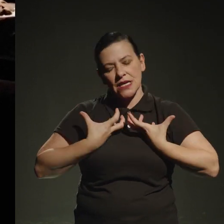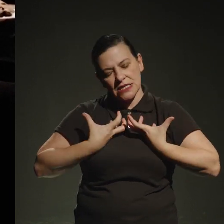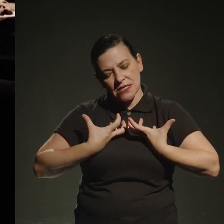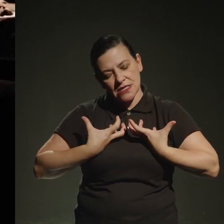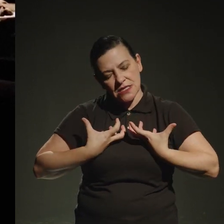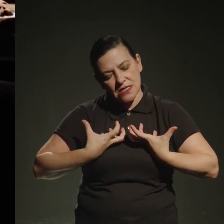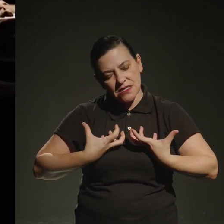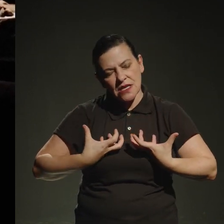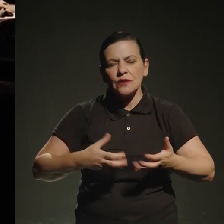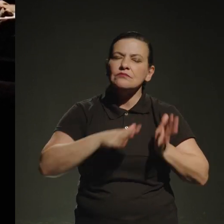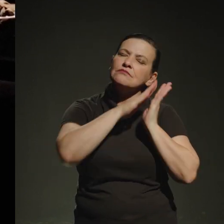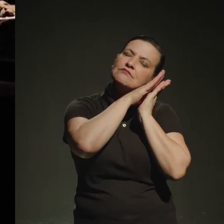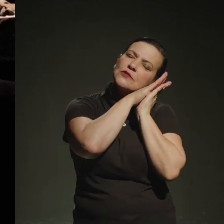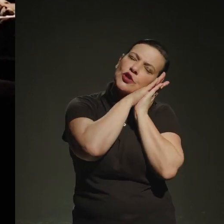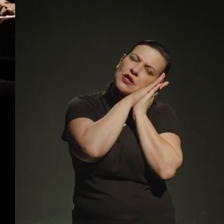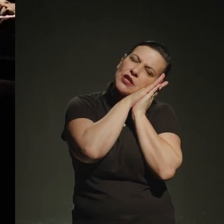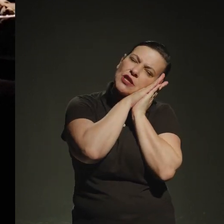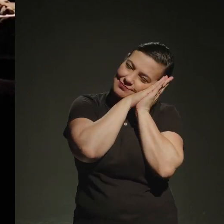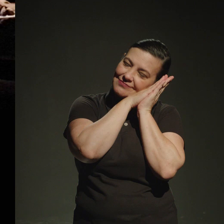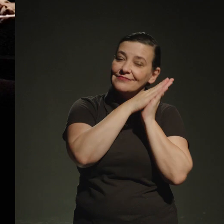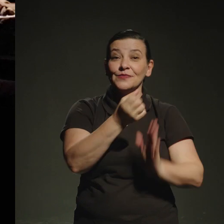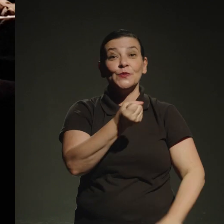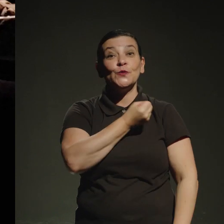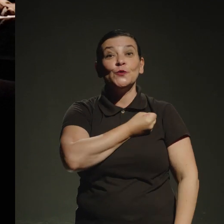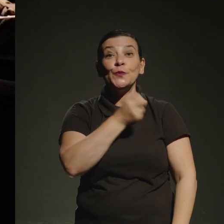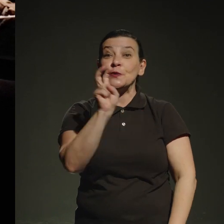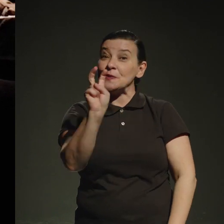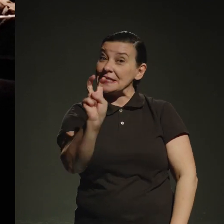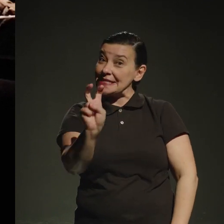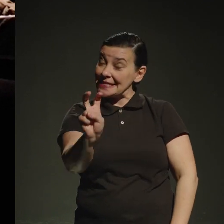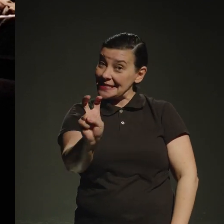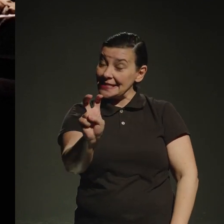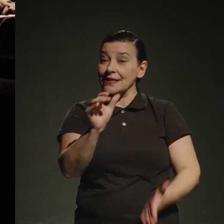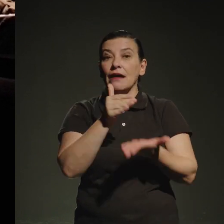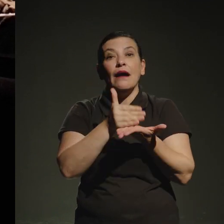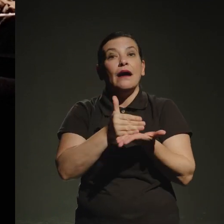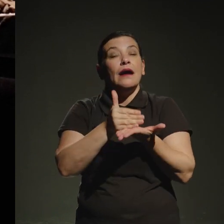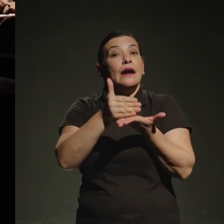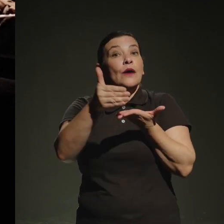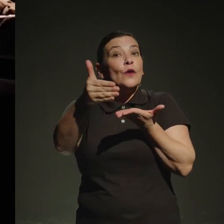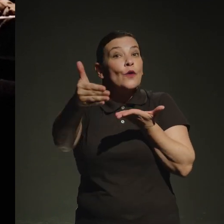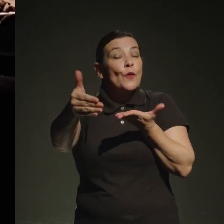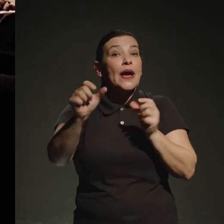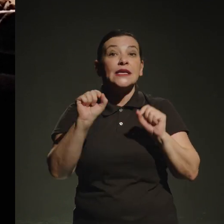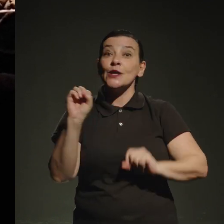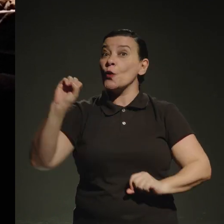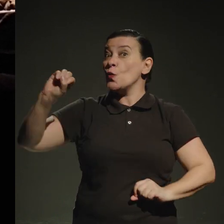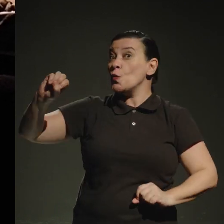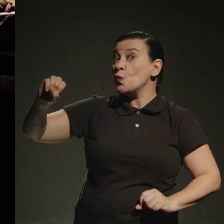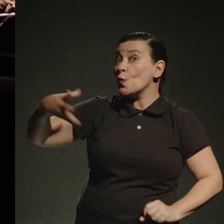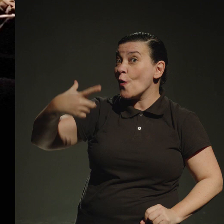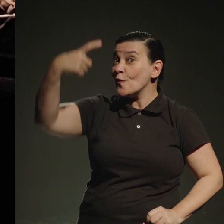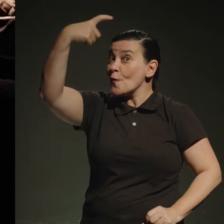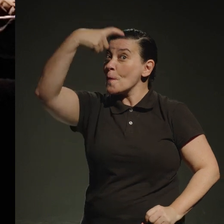inquietante personagem, bem como sua estranha obsessão. Miguel está adormecido. Se